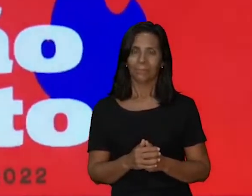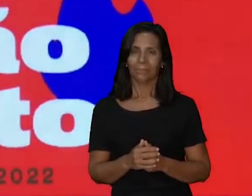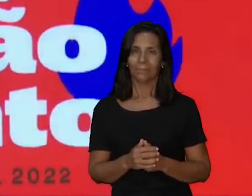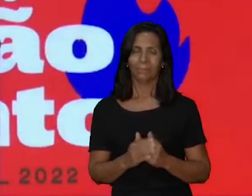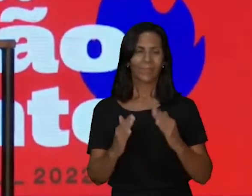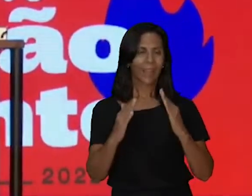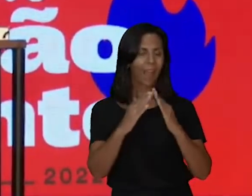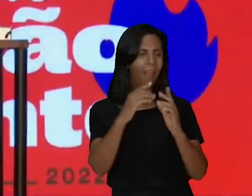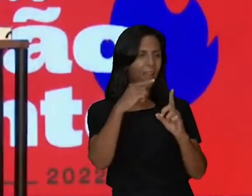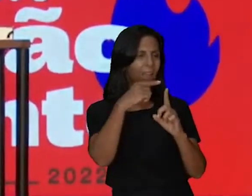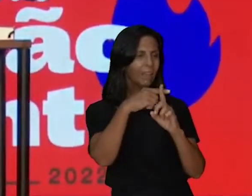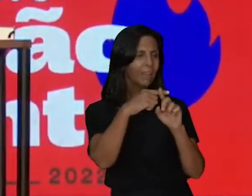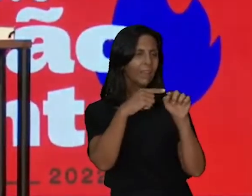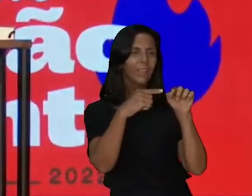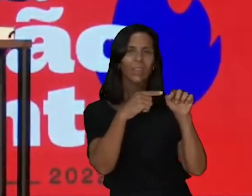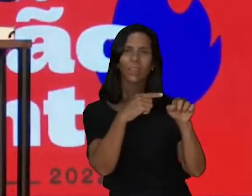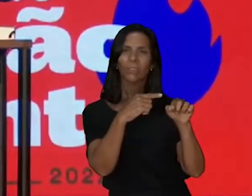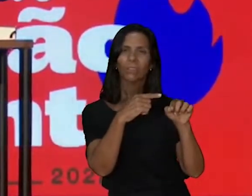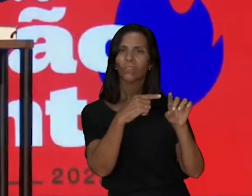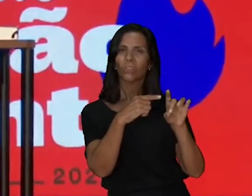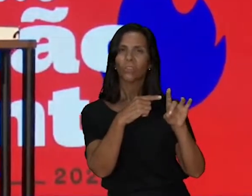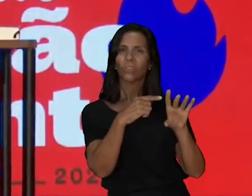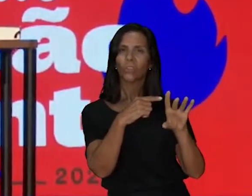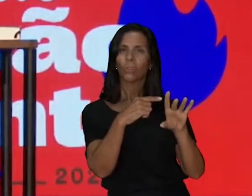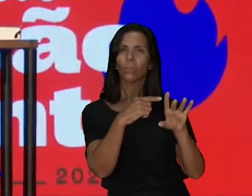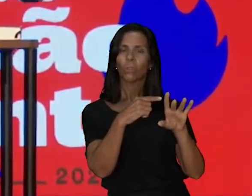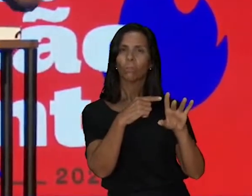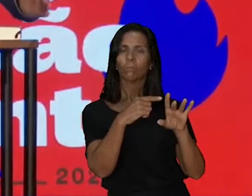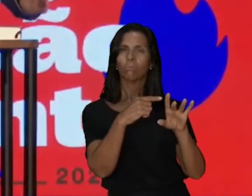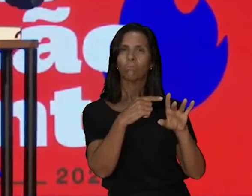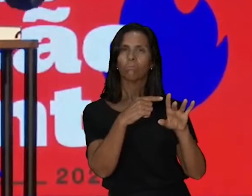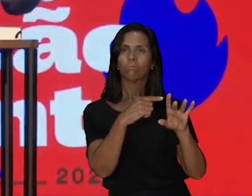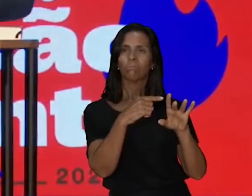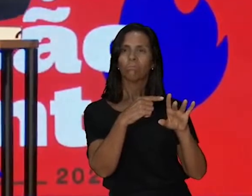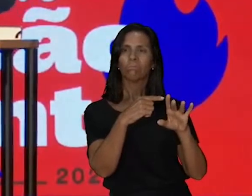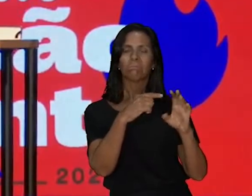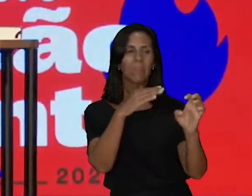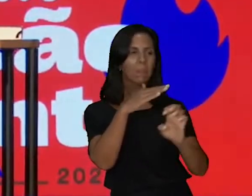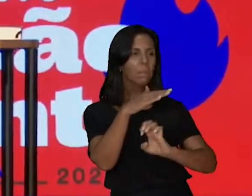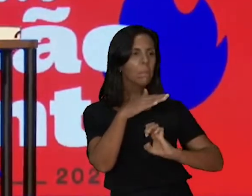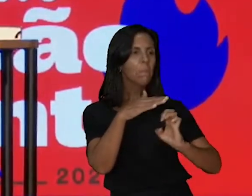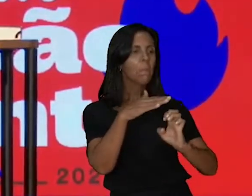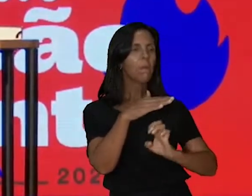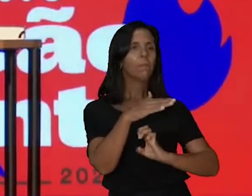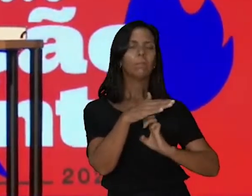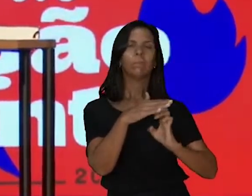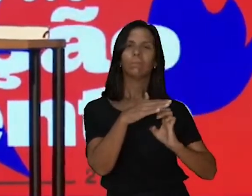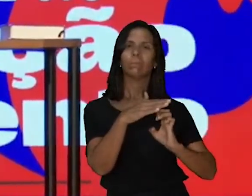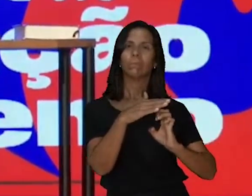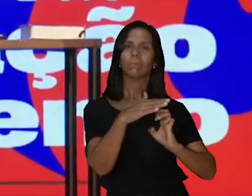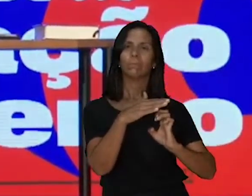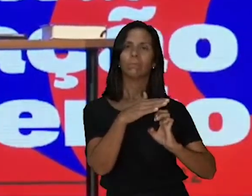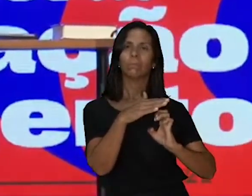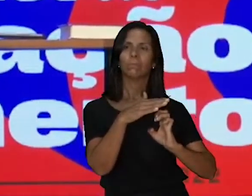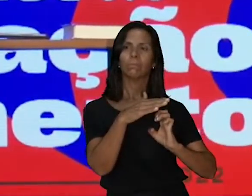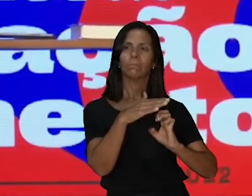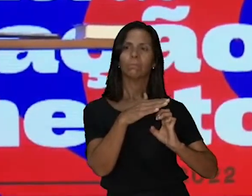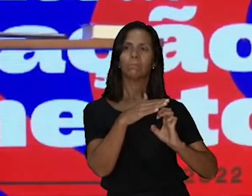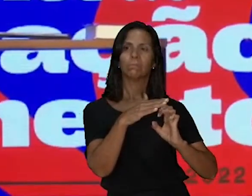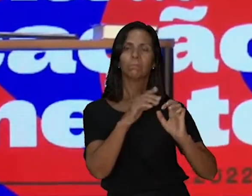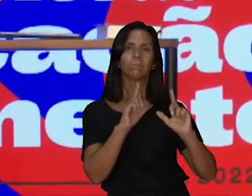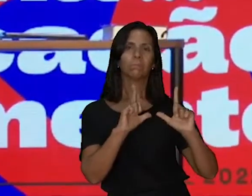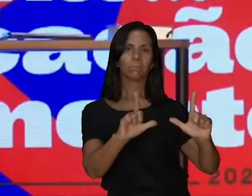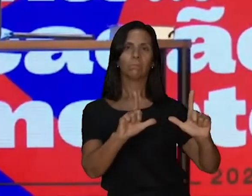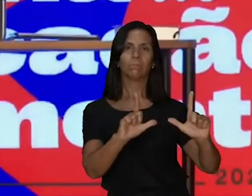ela não é uma organização, uma denominação ou um